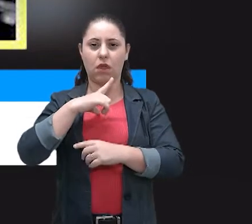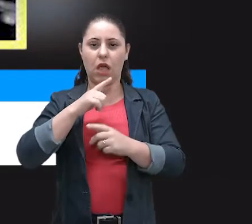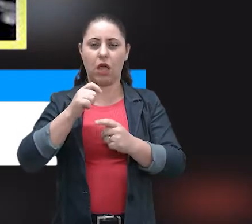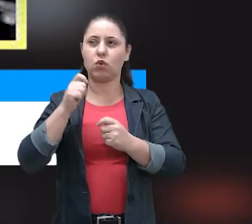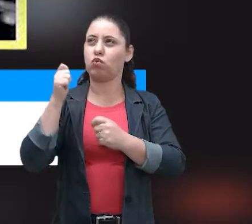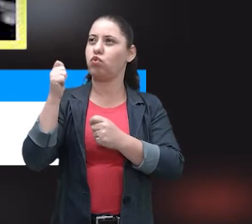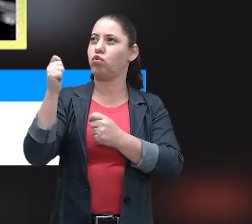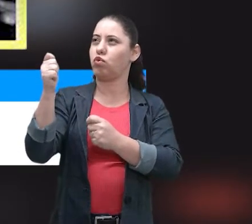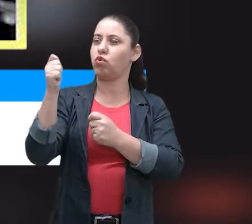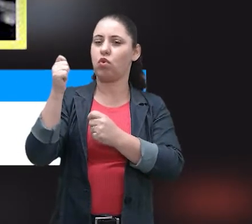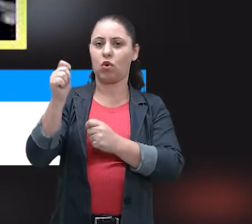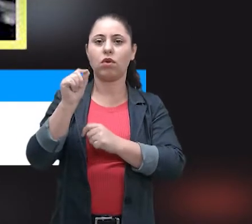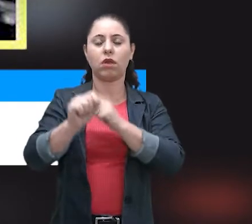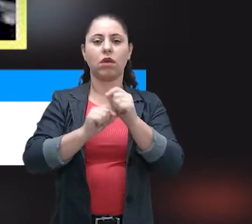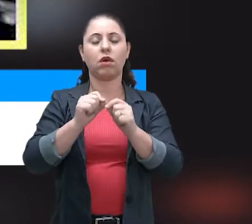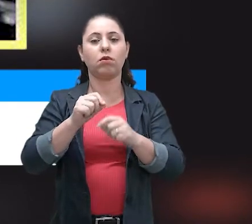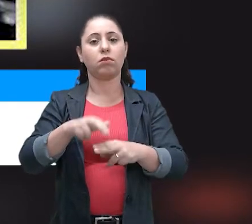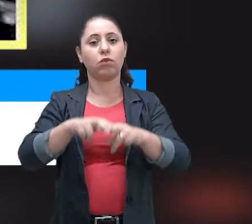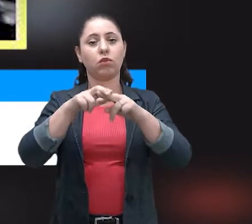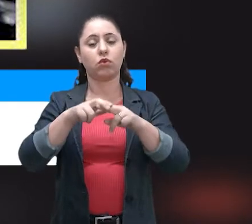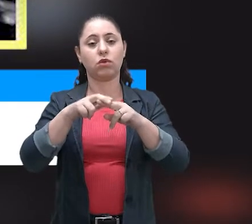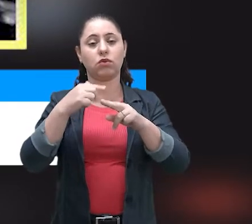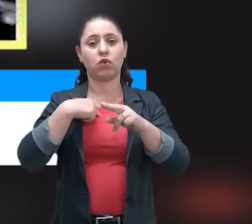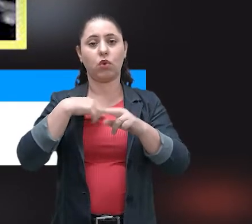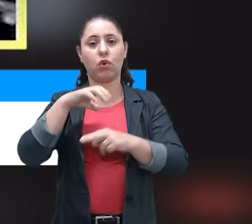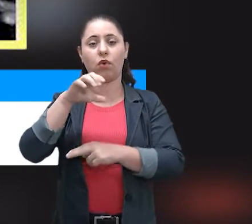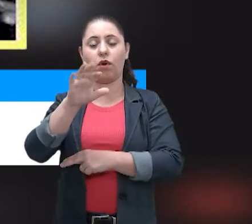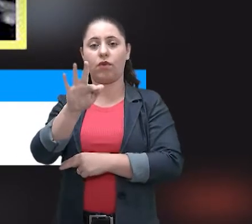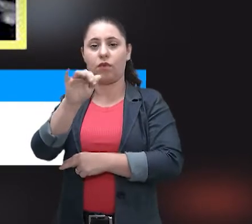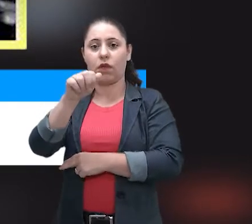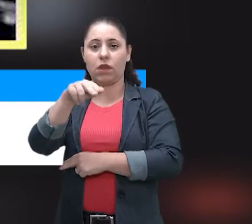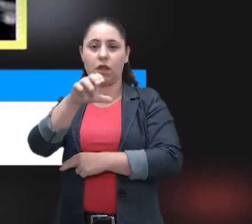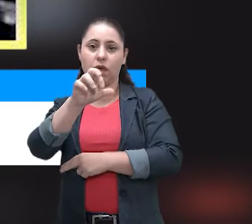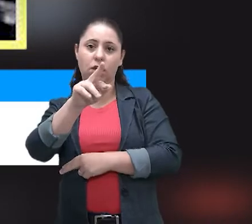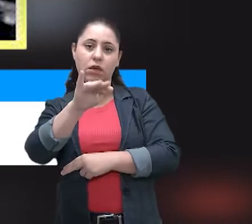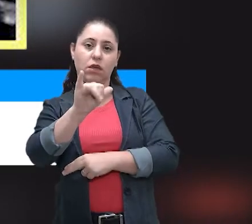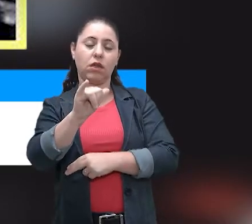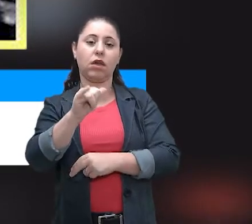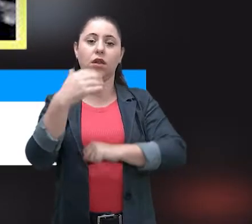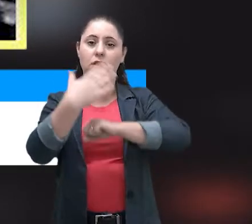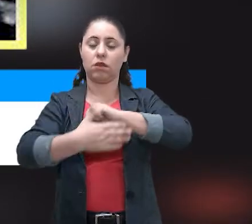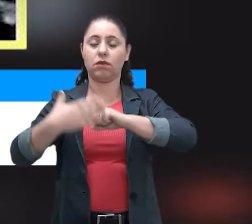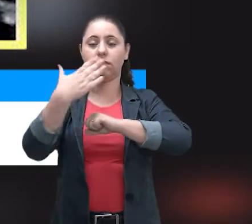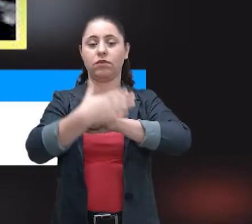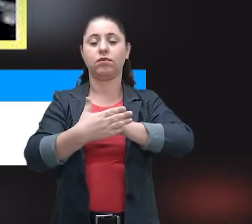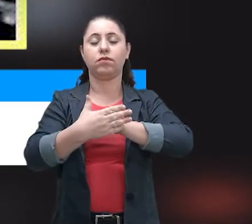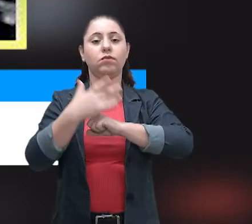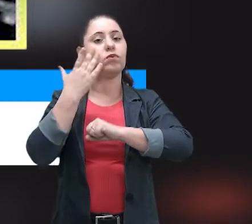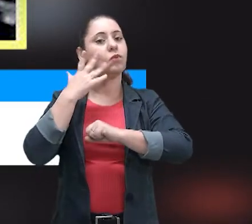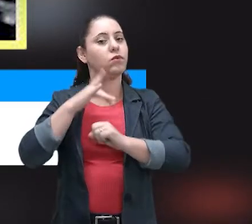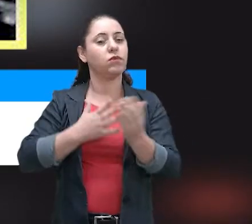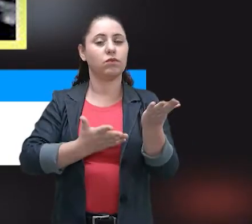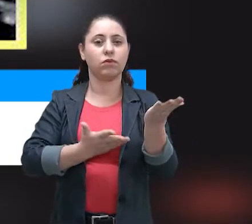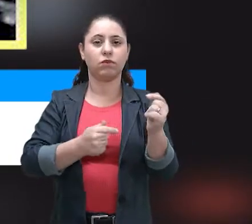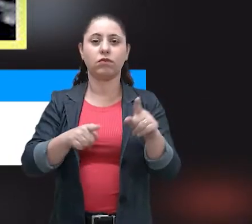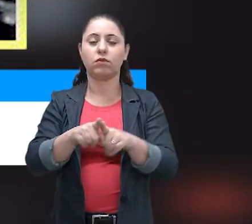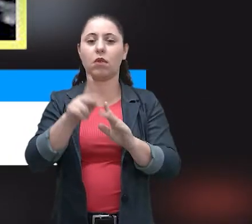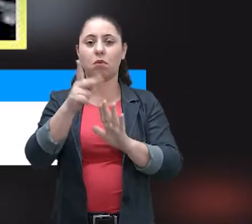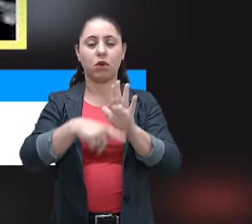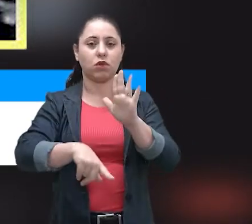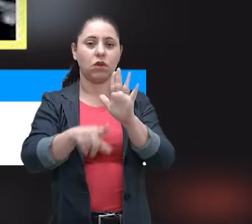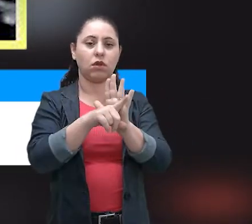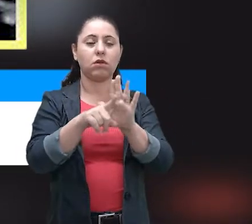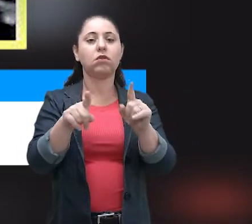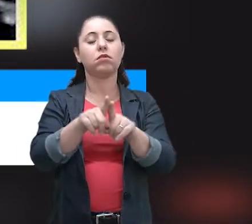fui vereador, a gente tem uma bandeira nesse sentido, por isso que eu presido a FENACRIA, que é uma Frente Nacional em Defesa da Criança e do